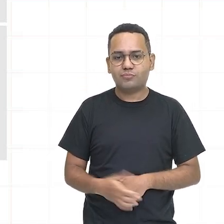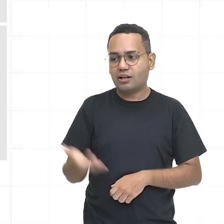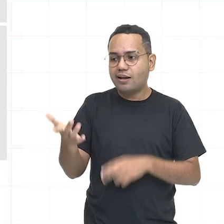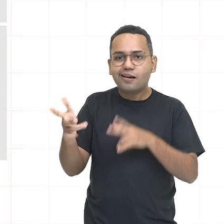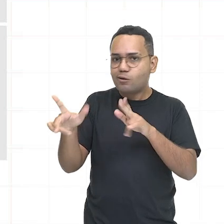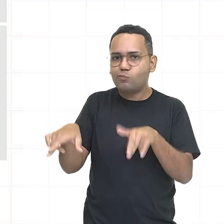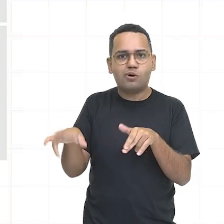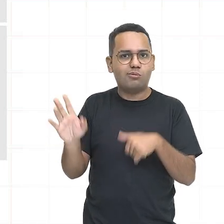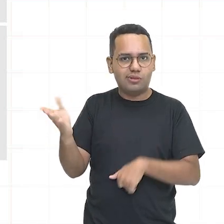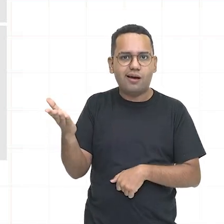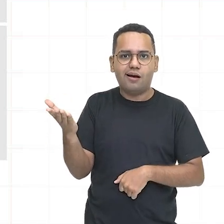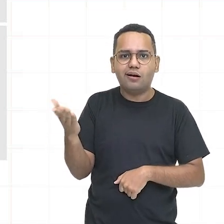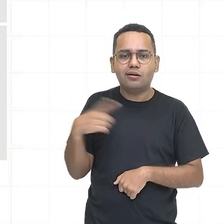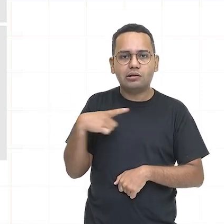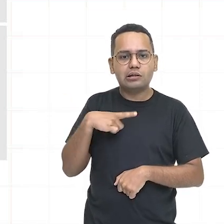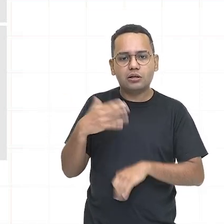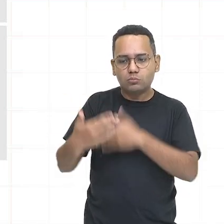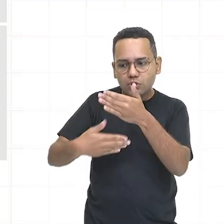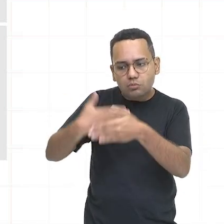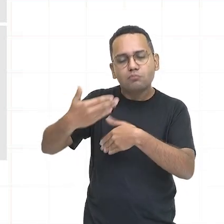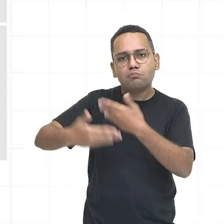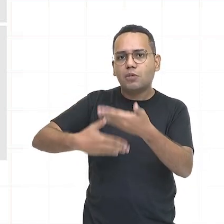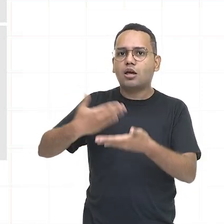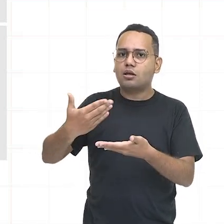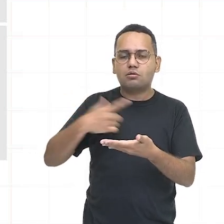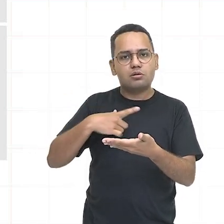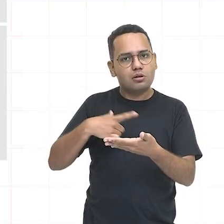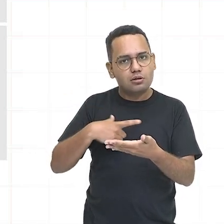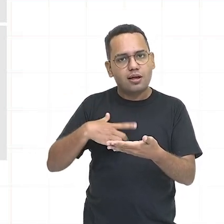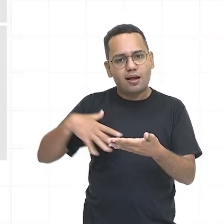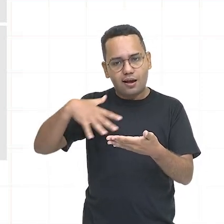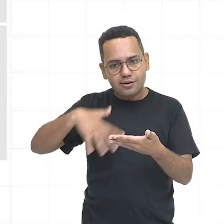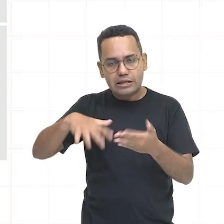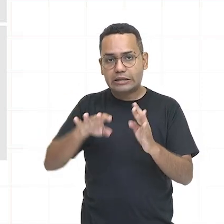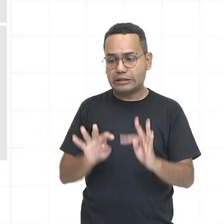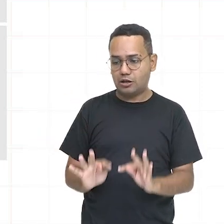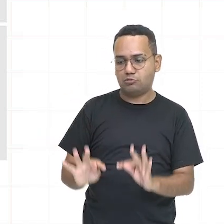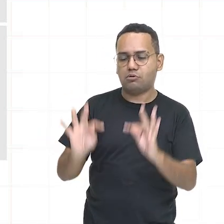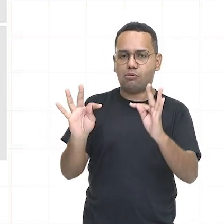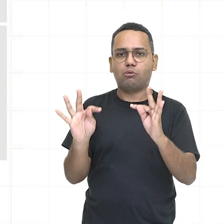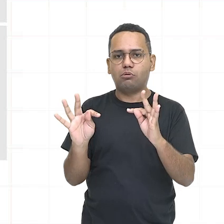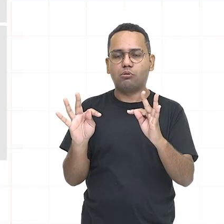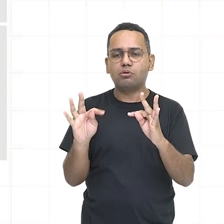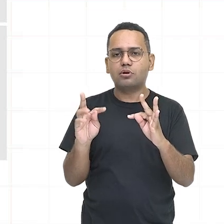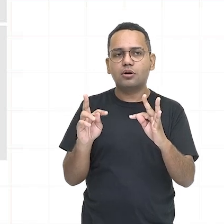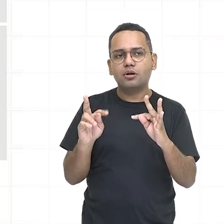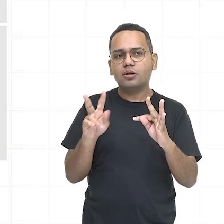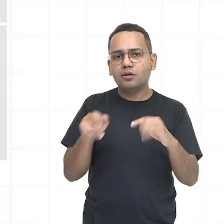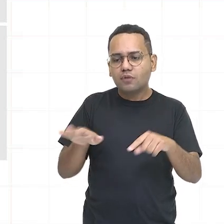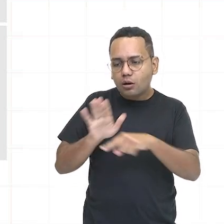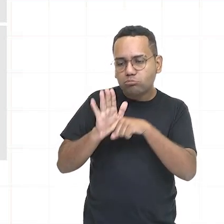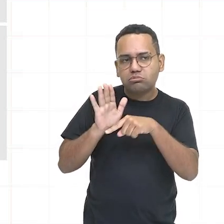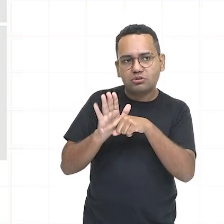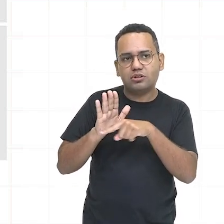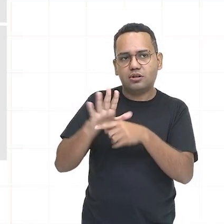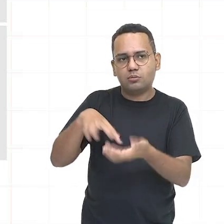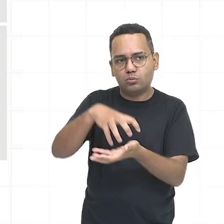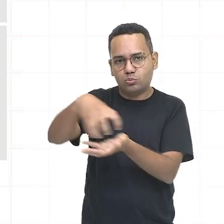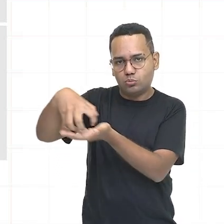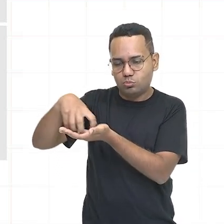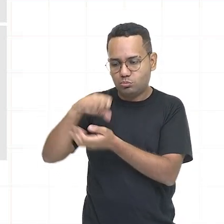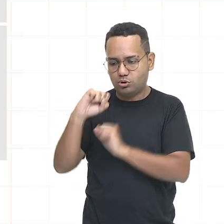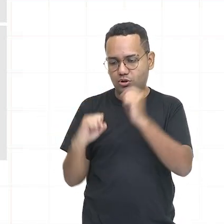estão desenvolvendo cada vez mais a sua parte tecnológica e isso tem ajudado muito essas indústrias também